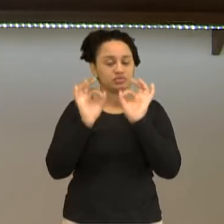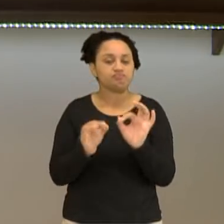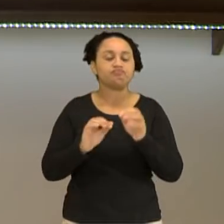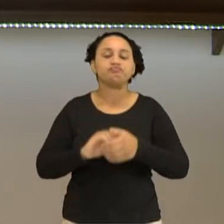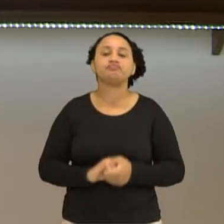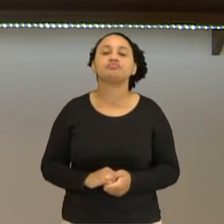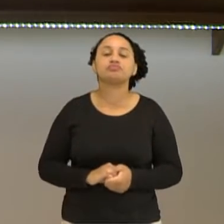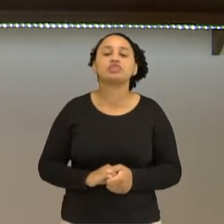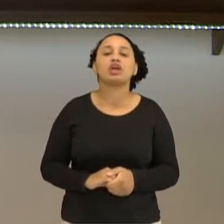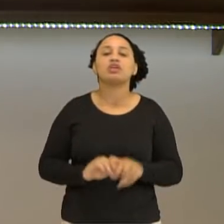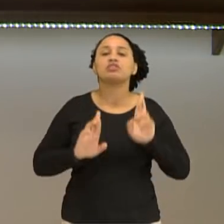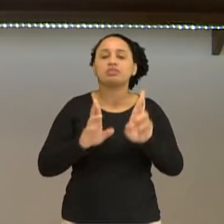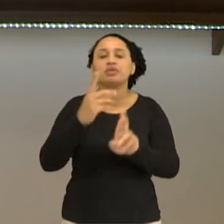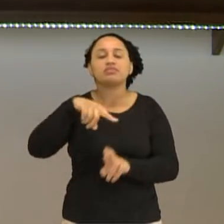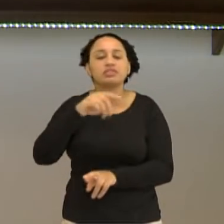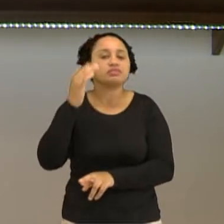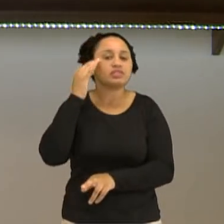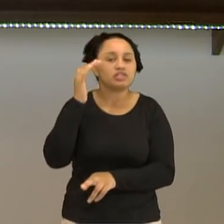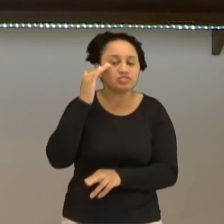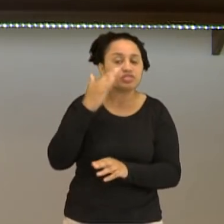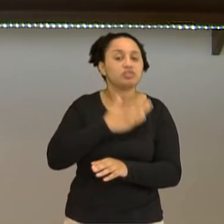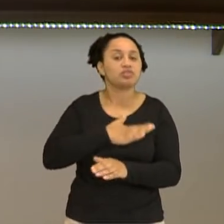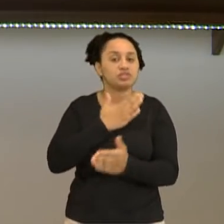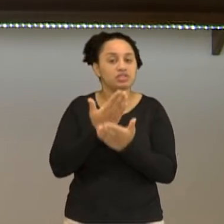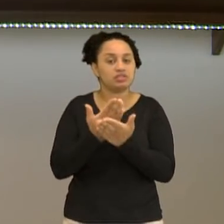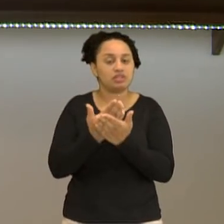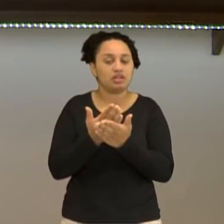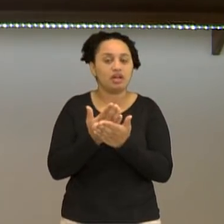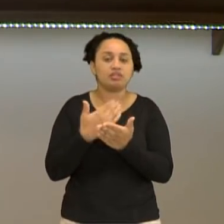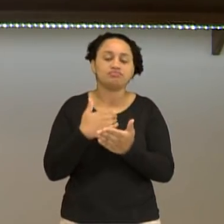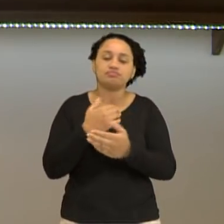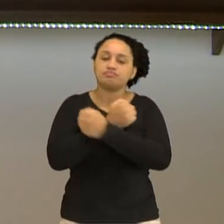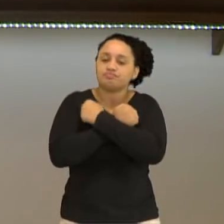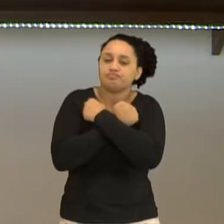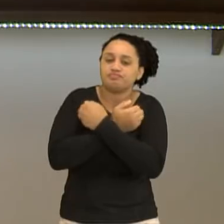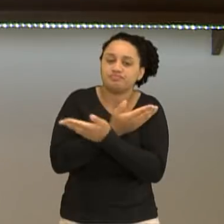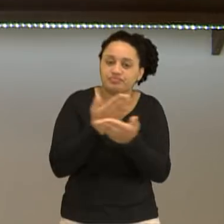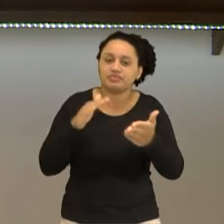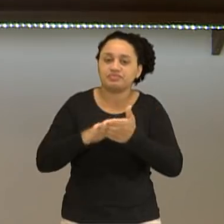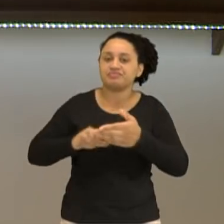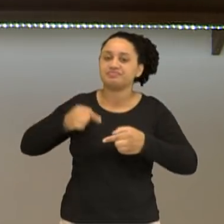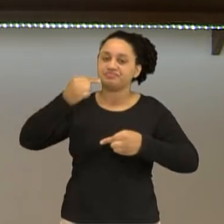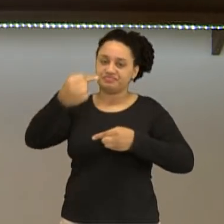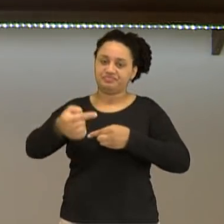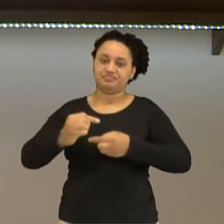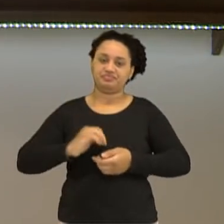tenham entendido, tenham gostado dessa aula e fica aqui um grande abraço, até a próxima.